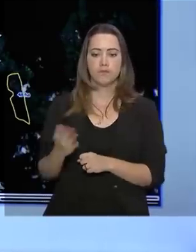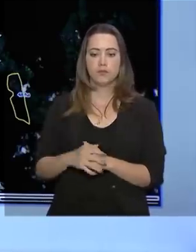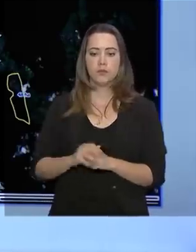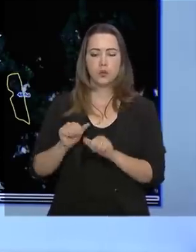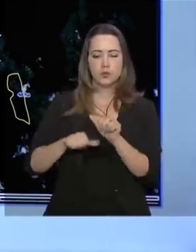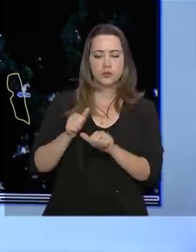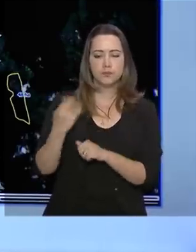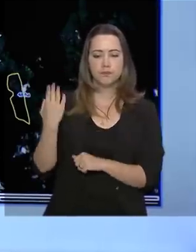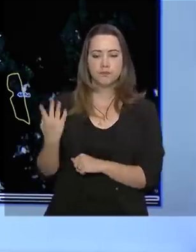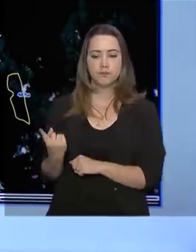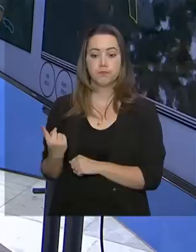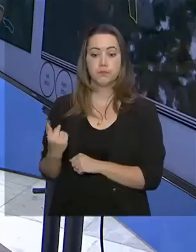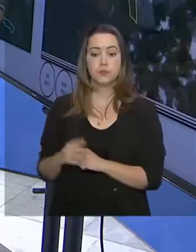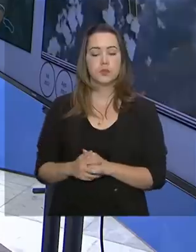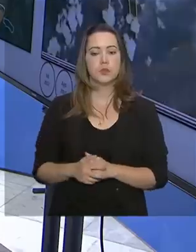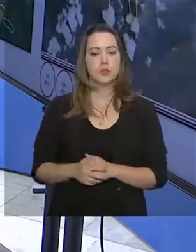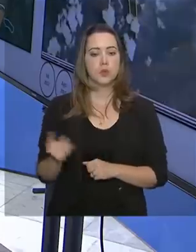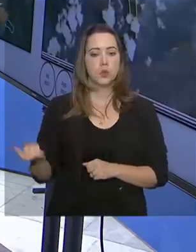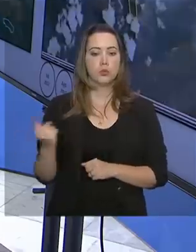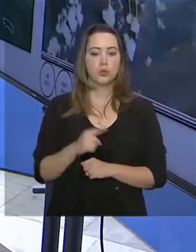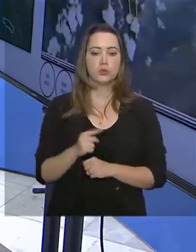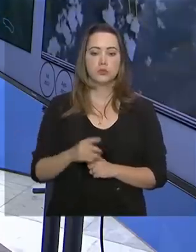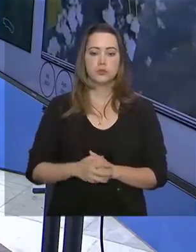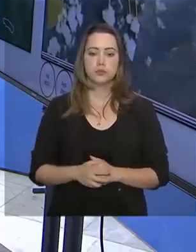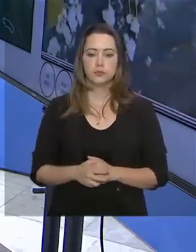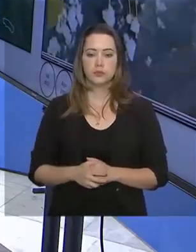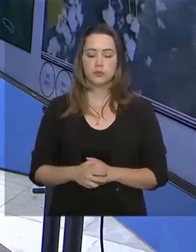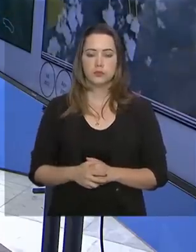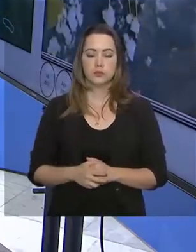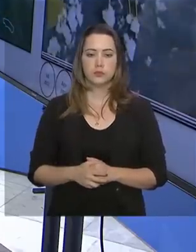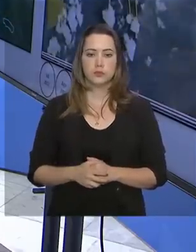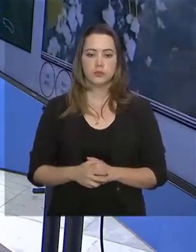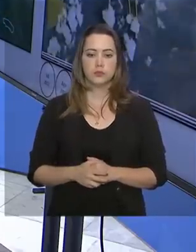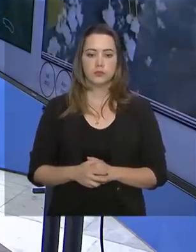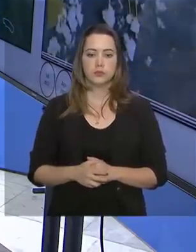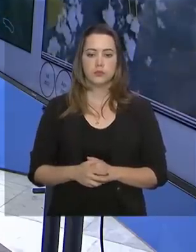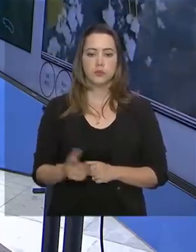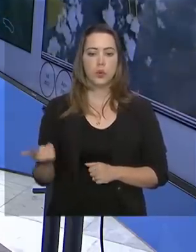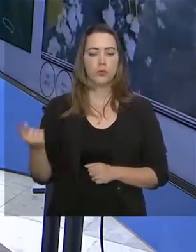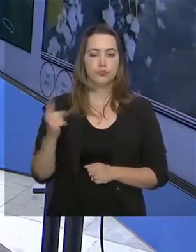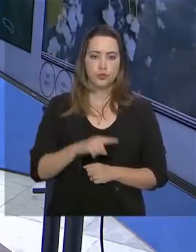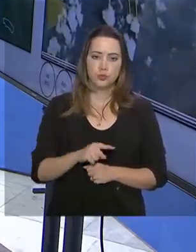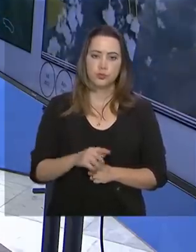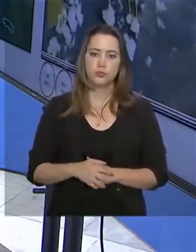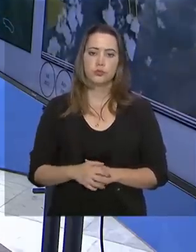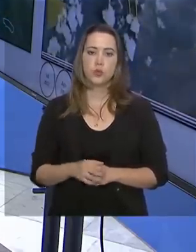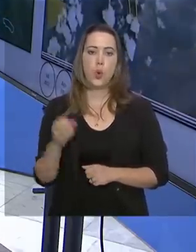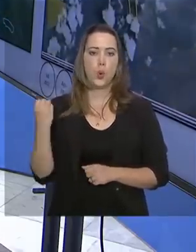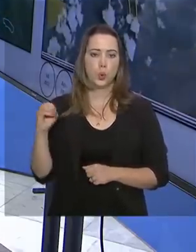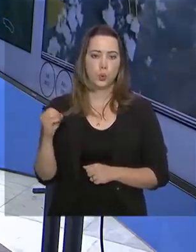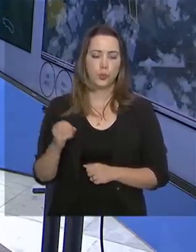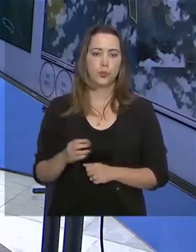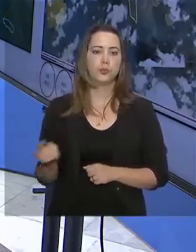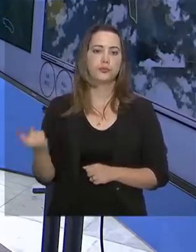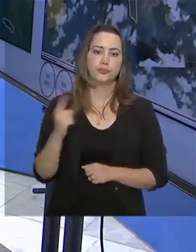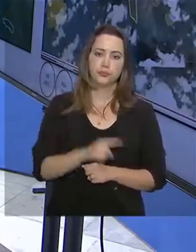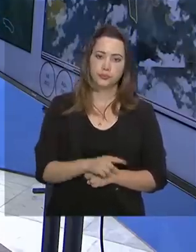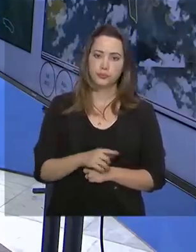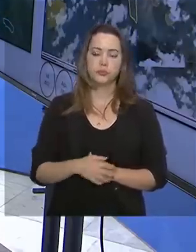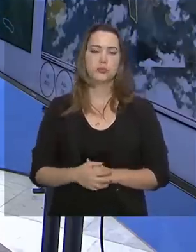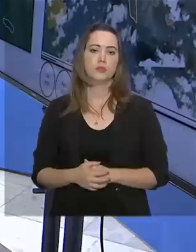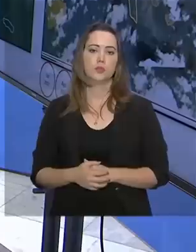julho de 17 próximo pois ali mais uma outubro próximo